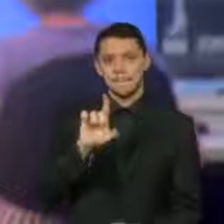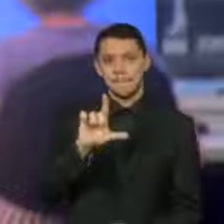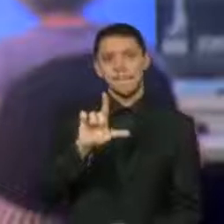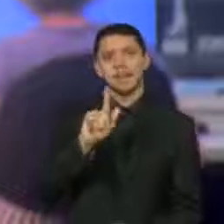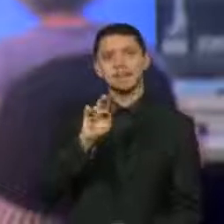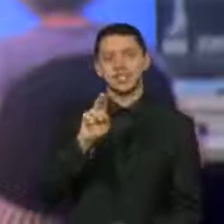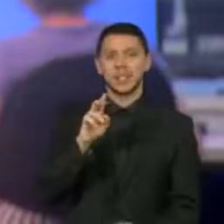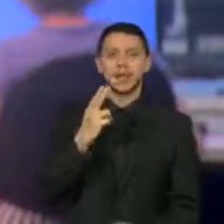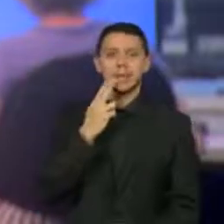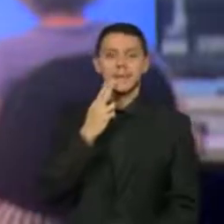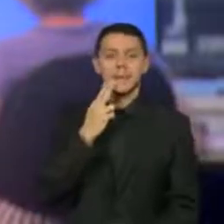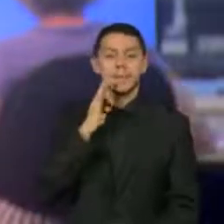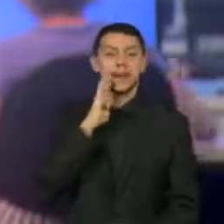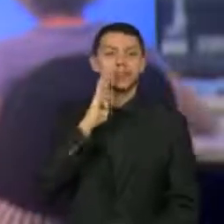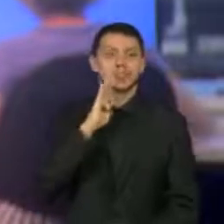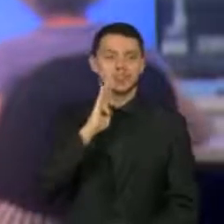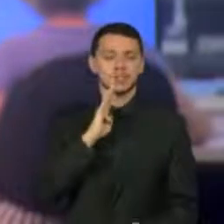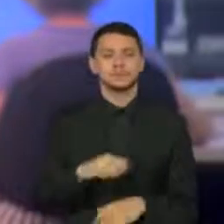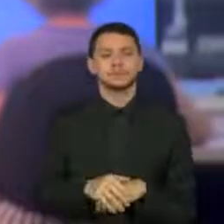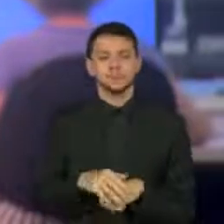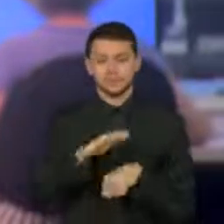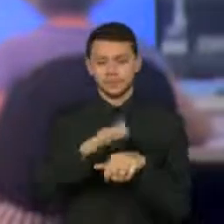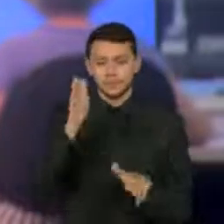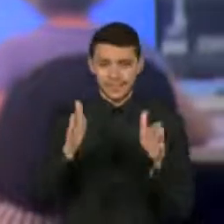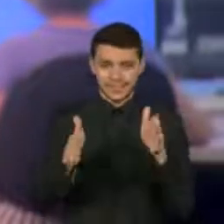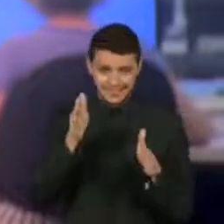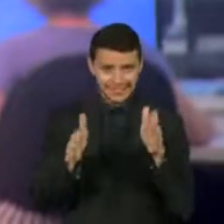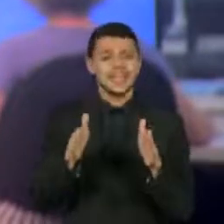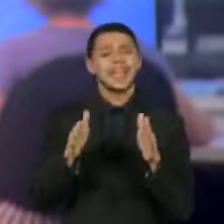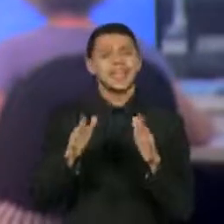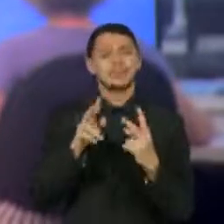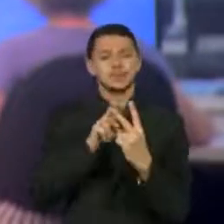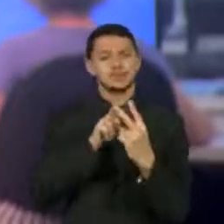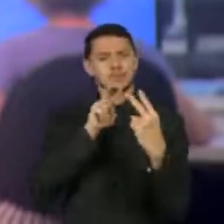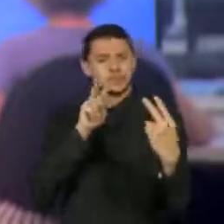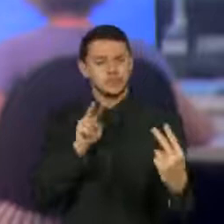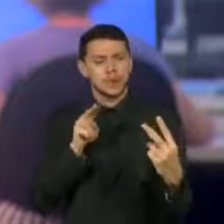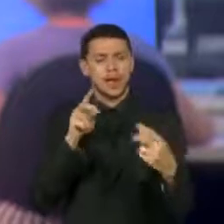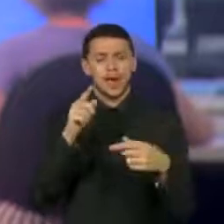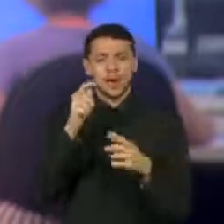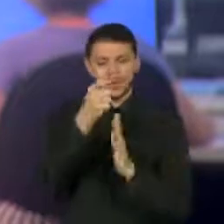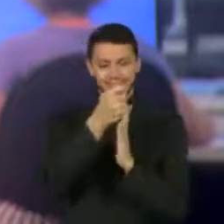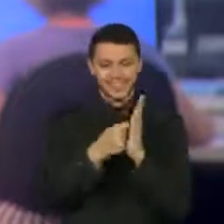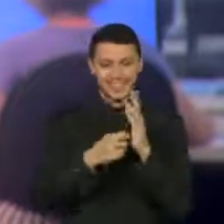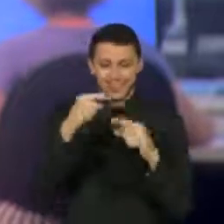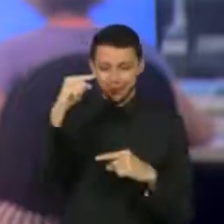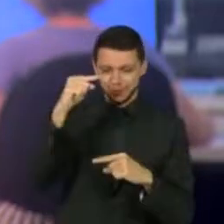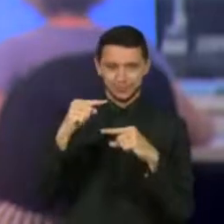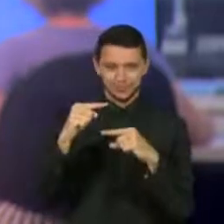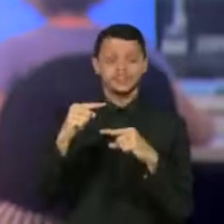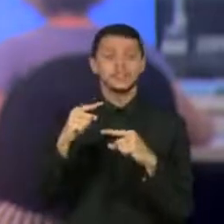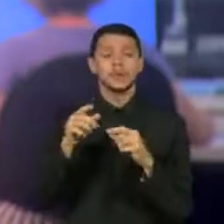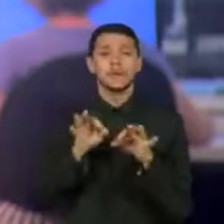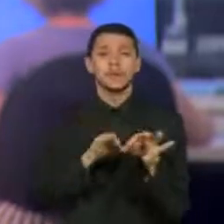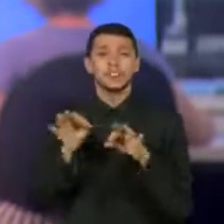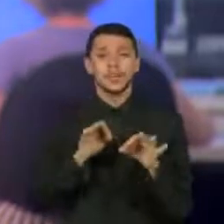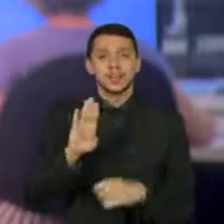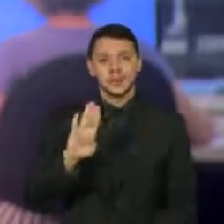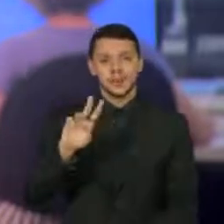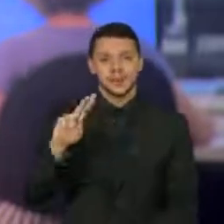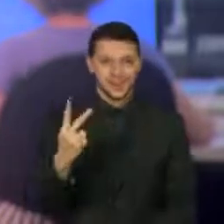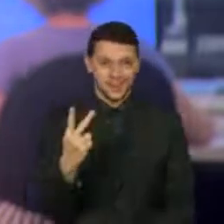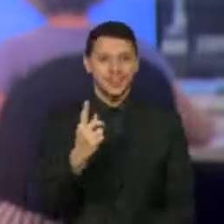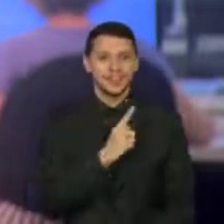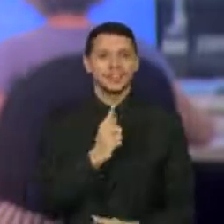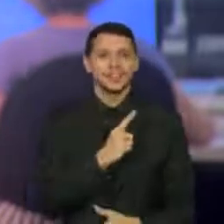Em tempos de mensagens virtuais e textos cada vez mais curtos, um projeto na Grande Belo Horizonte resgata a antiga prática de